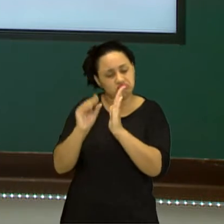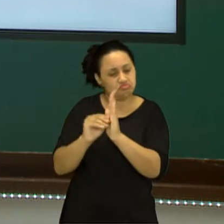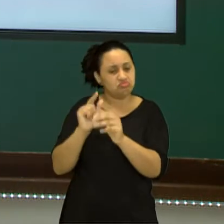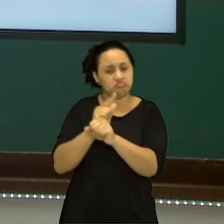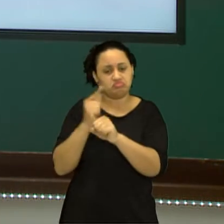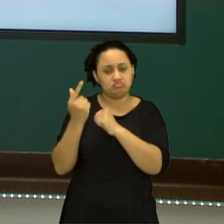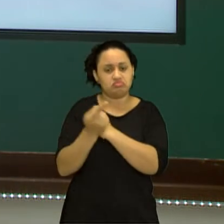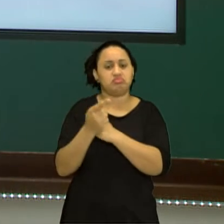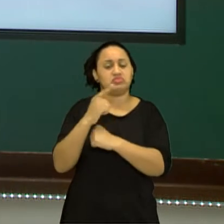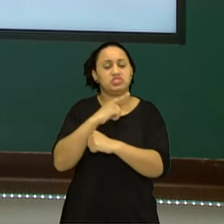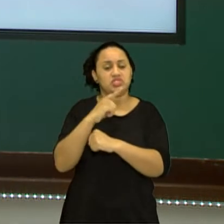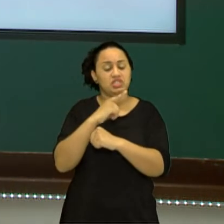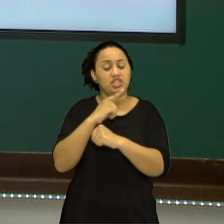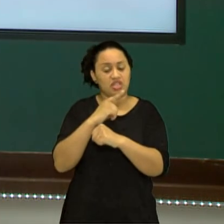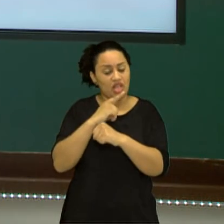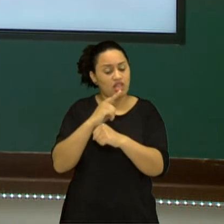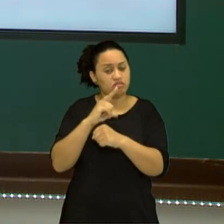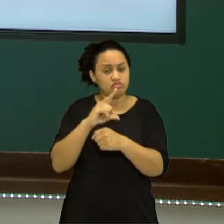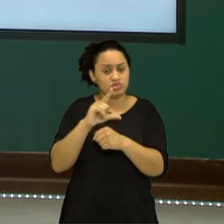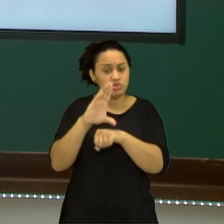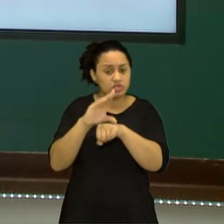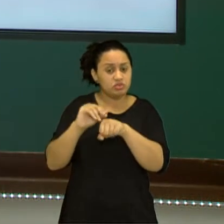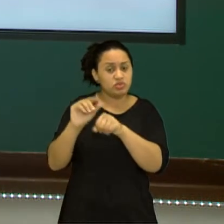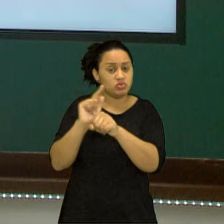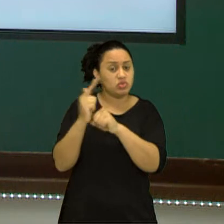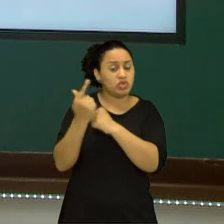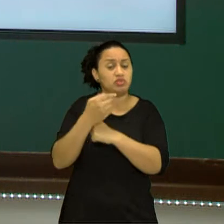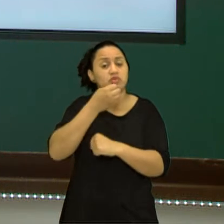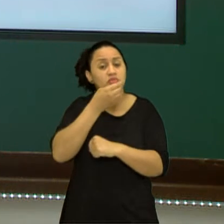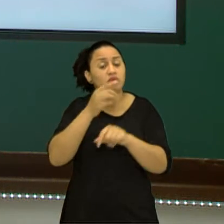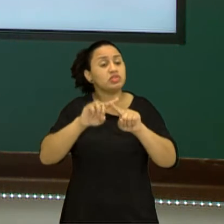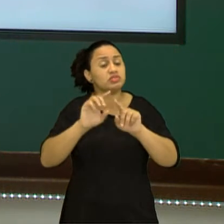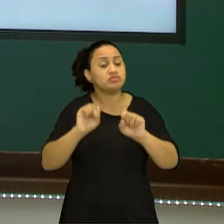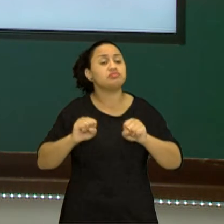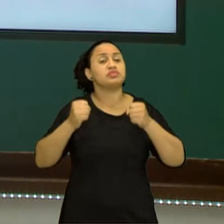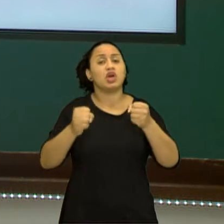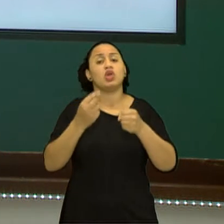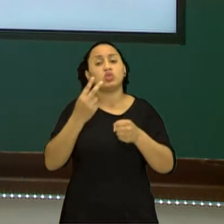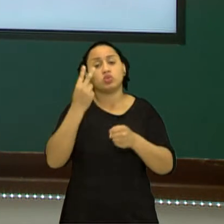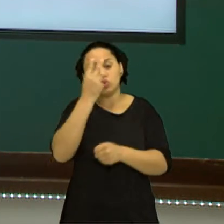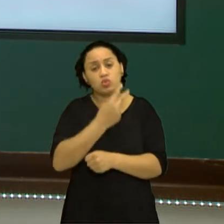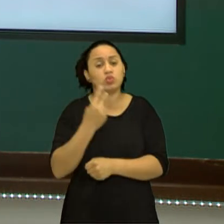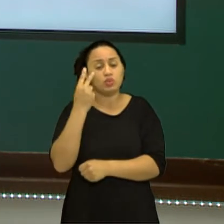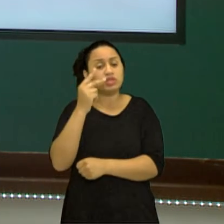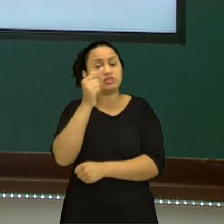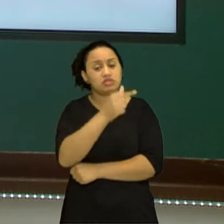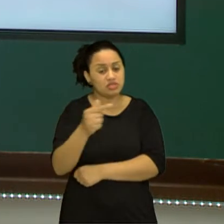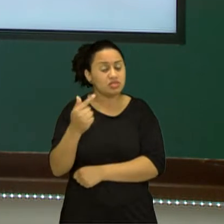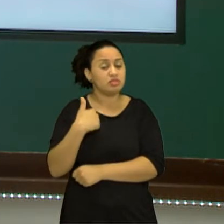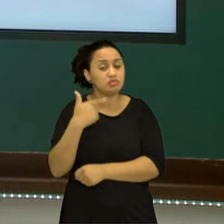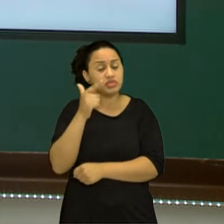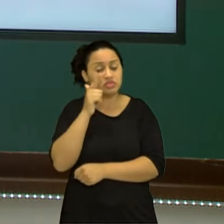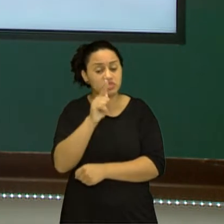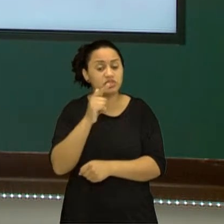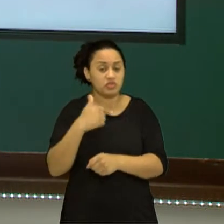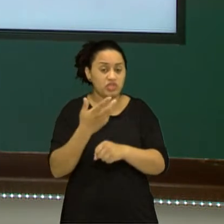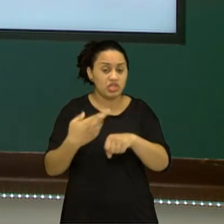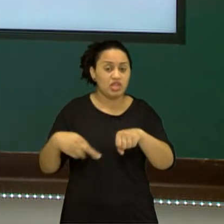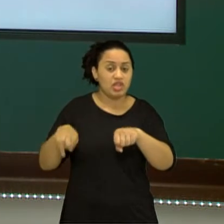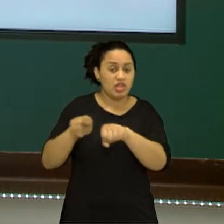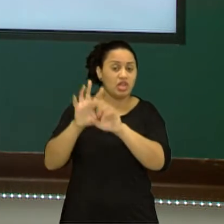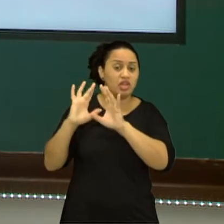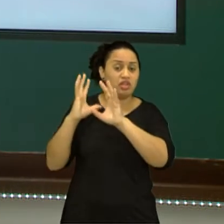tem um conhecimento de geografia super bacana e você vai se dedicar aí 2 horas semanais para revisar a disciplina de